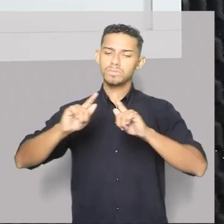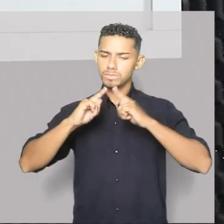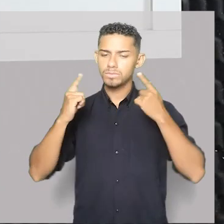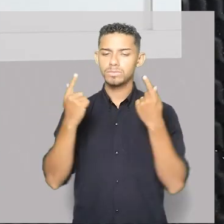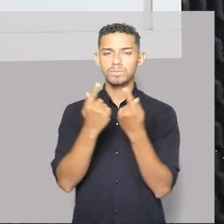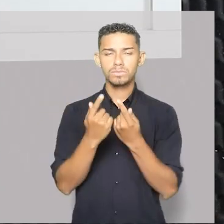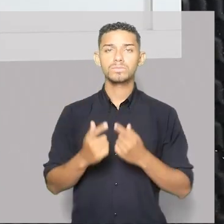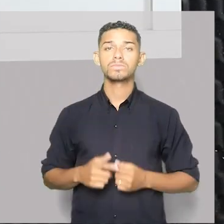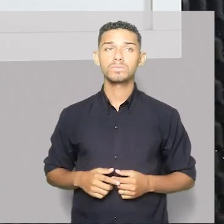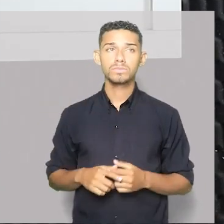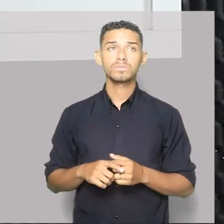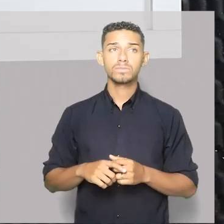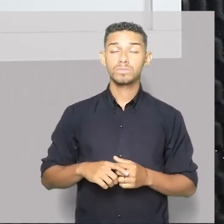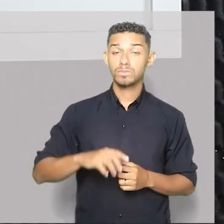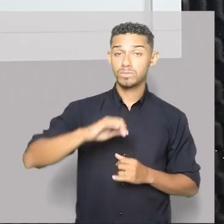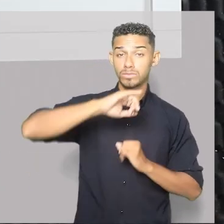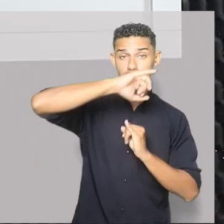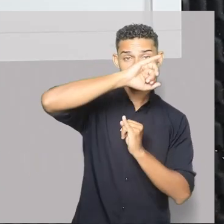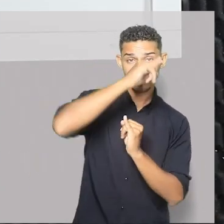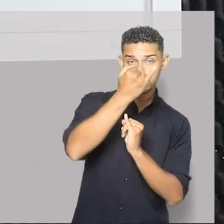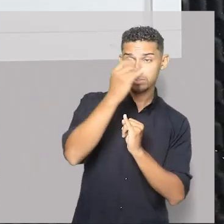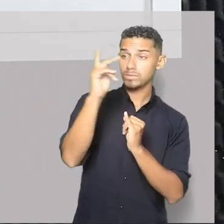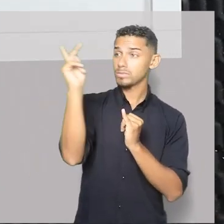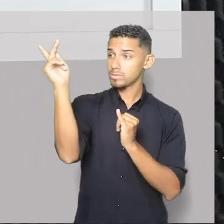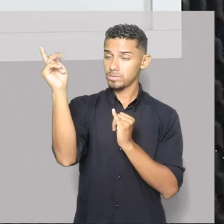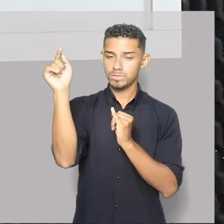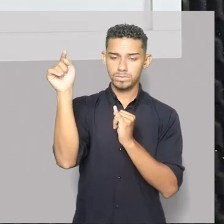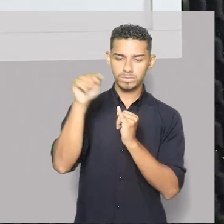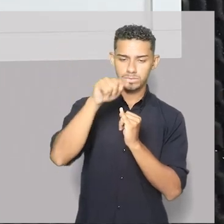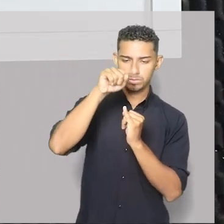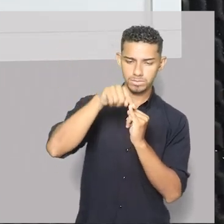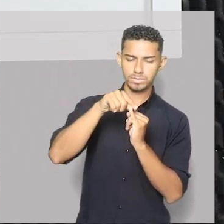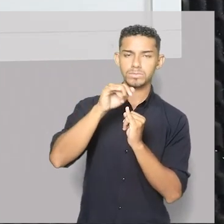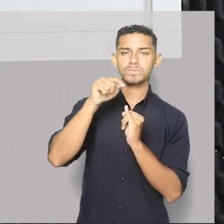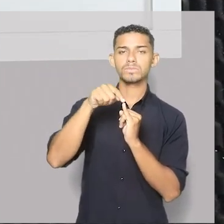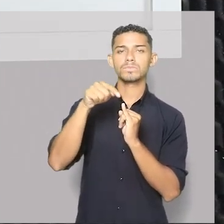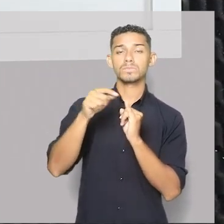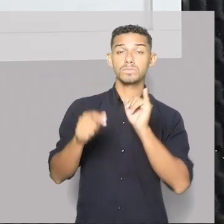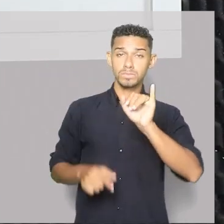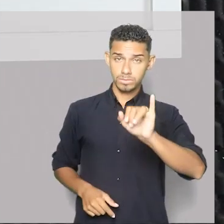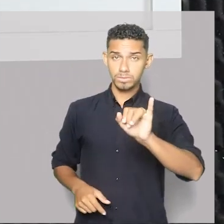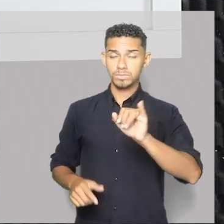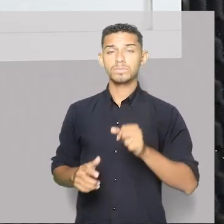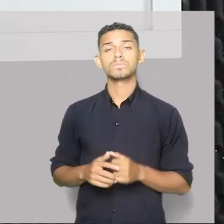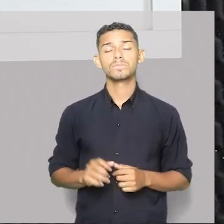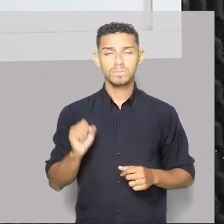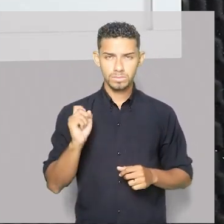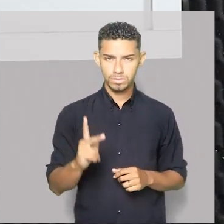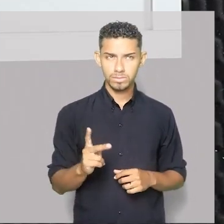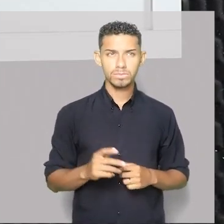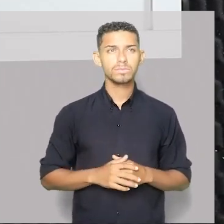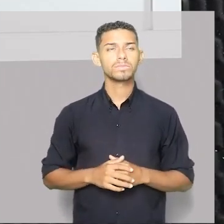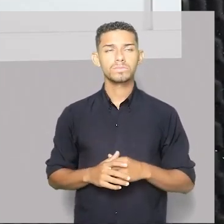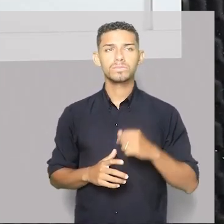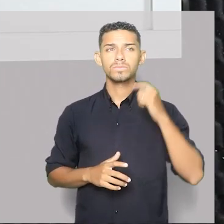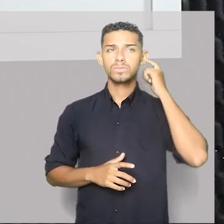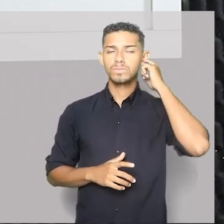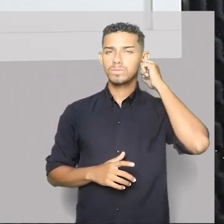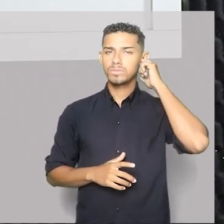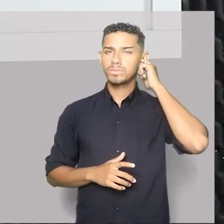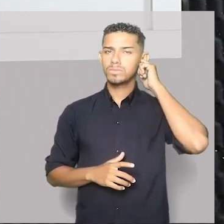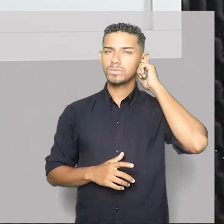grupo J, K e I, tá certo? Para um grupo monofilético. Ok? Todo mundo, ó. Outro